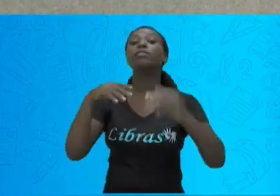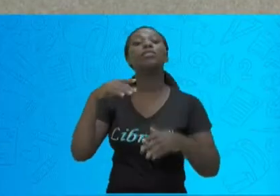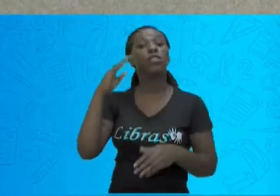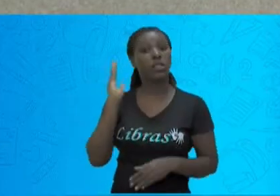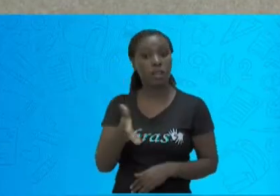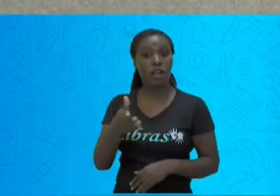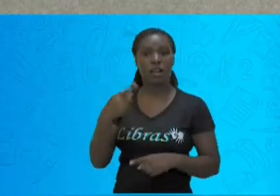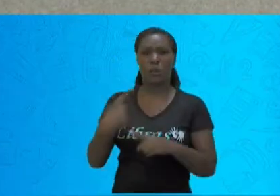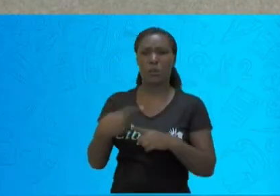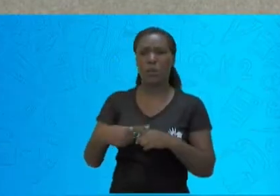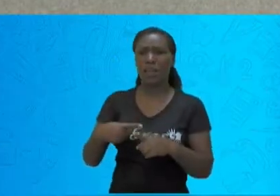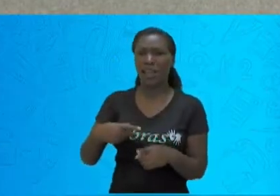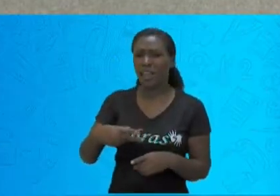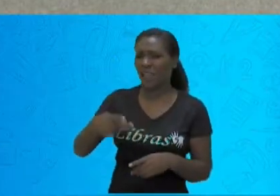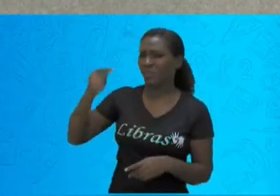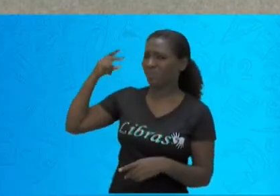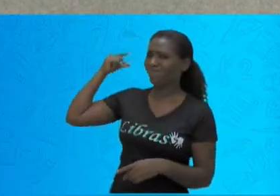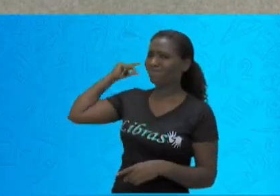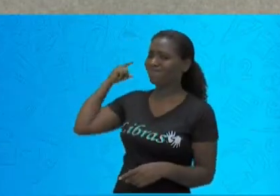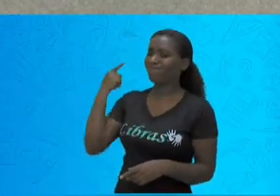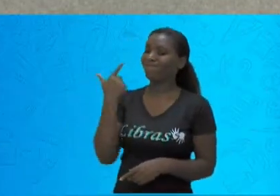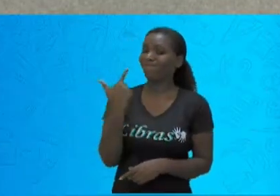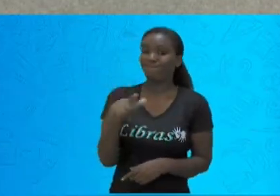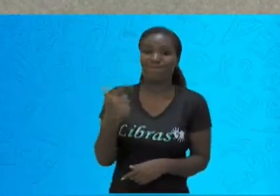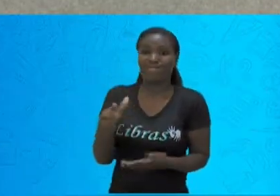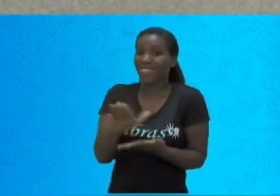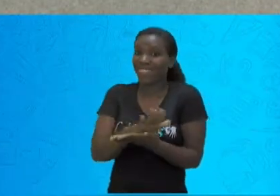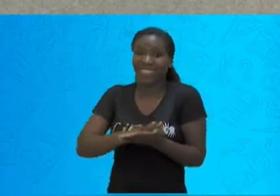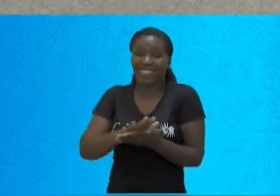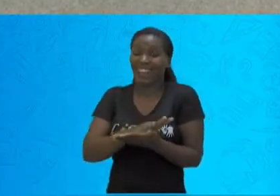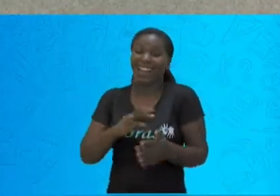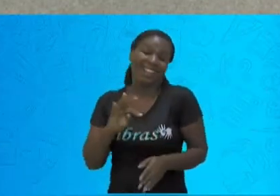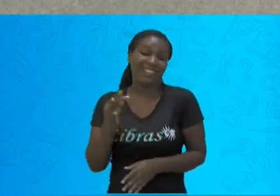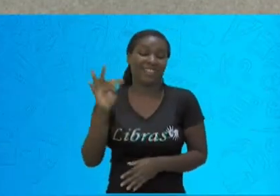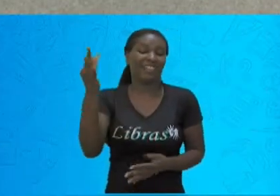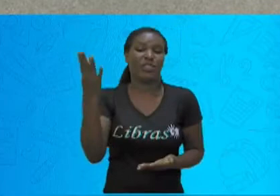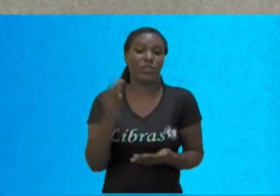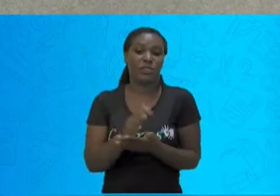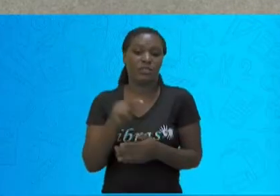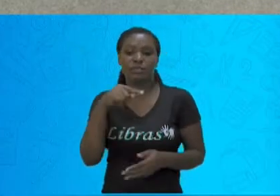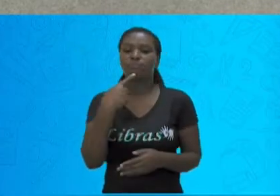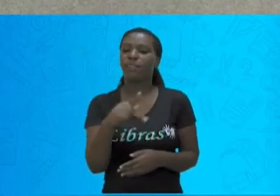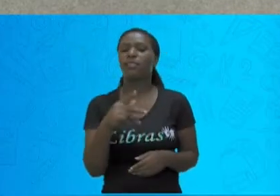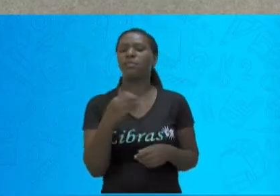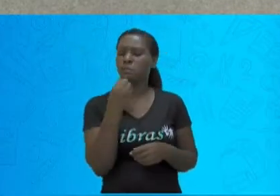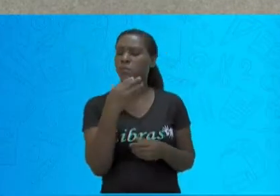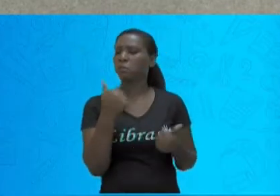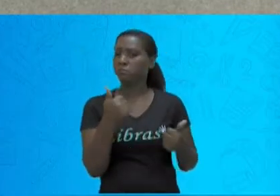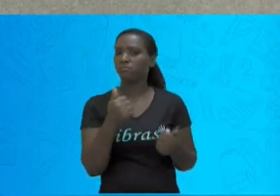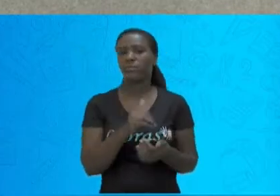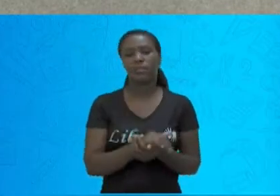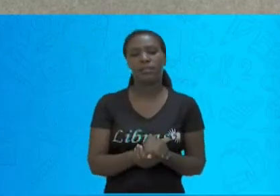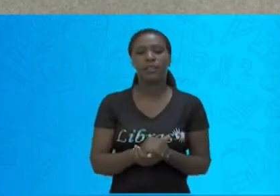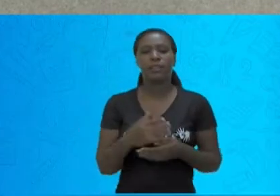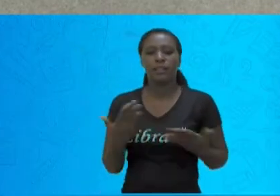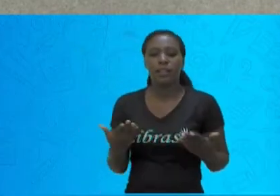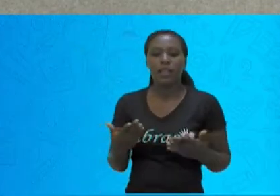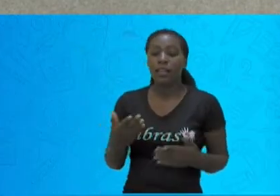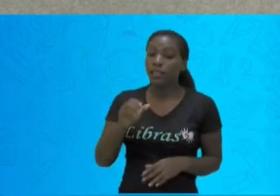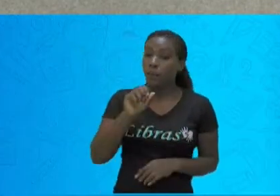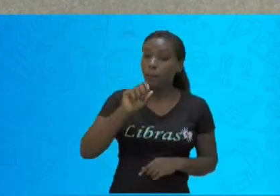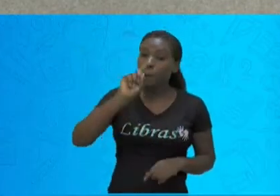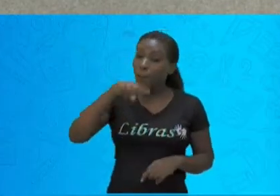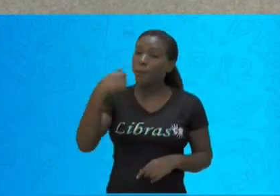Os zapotecas, eles também estabeleceram na região ali do sul do México, por volta